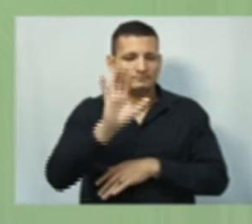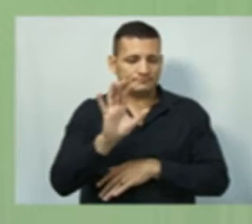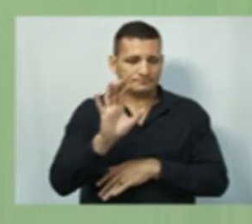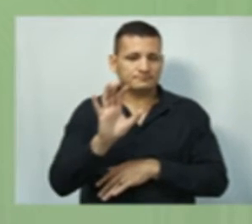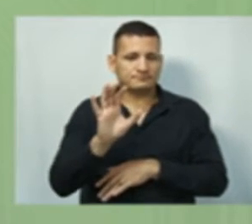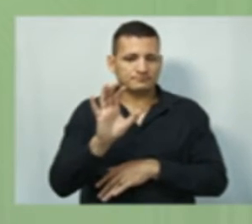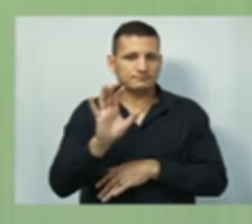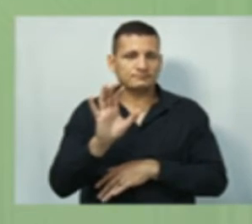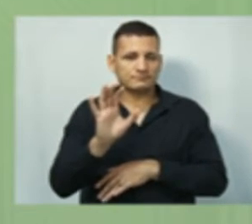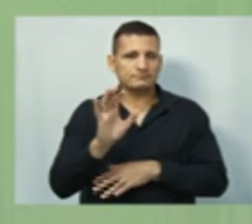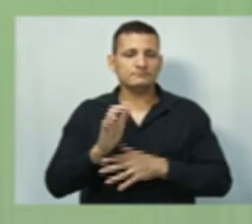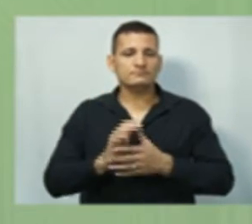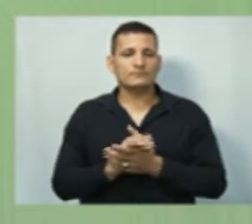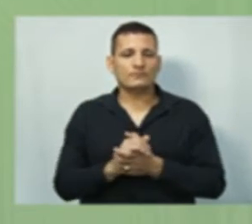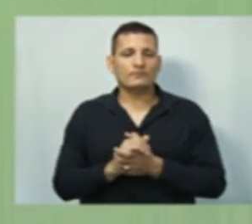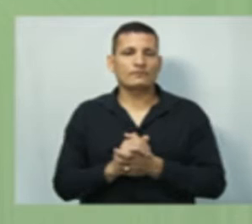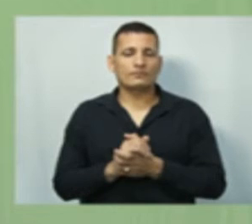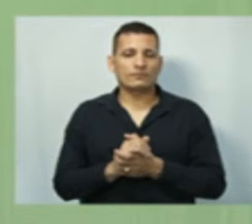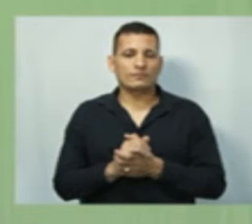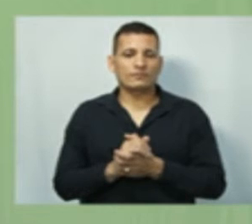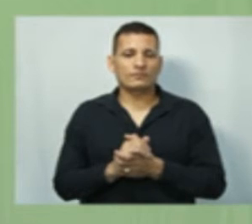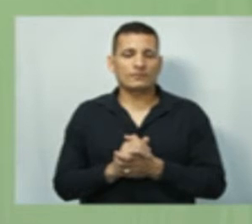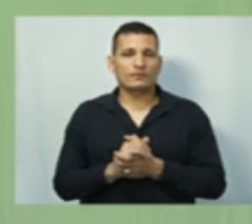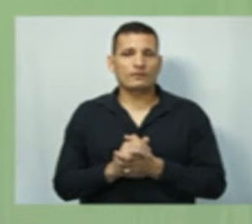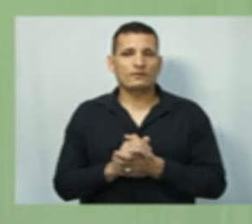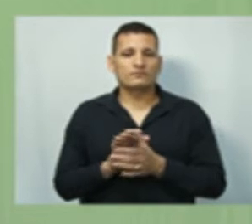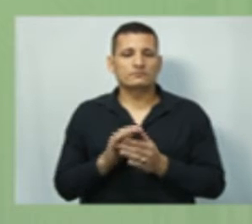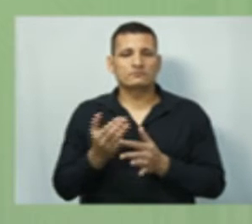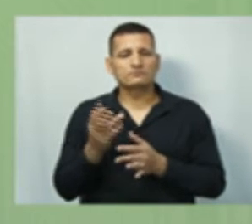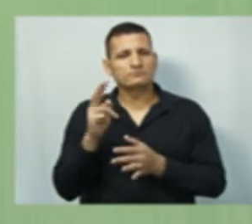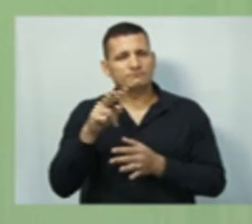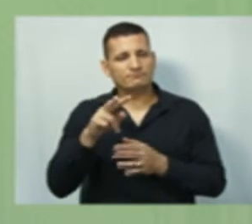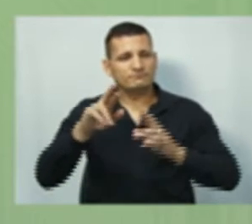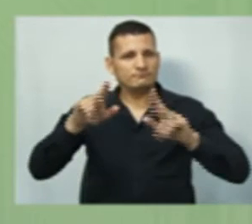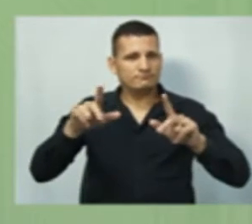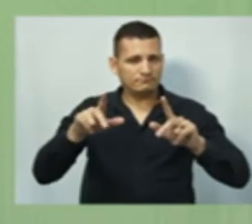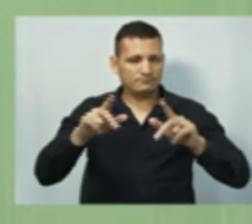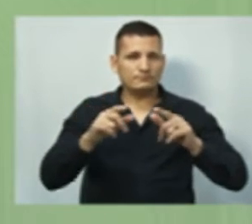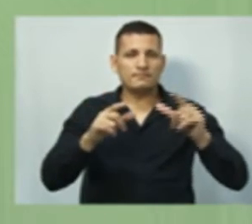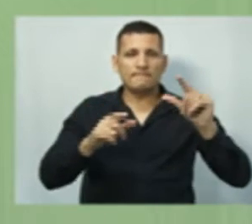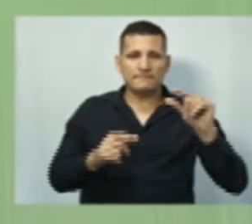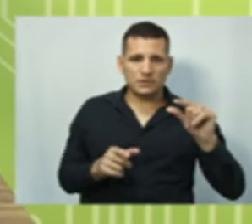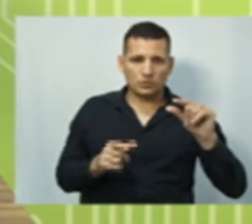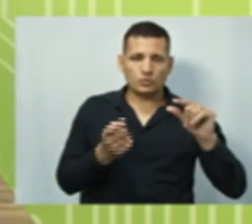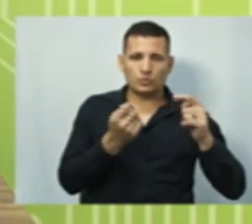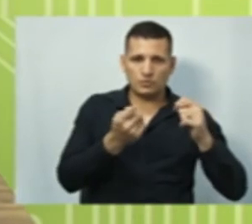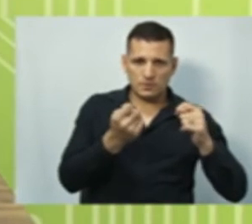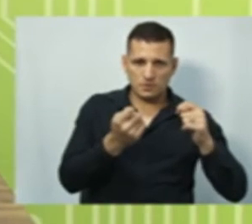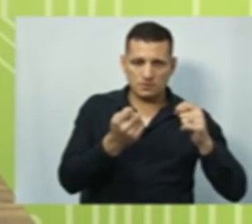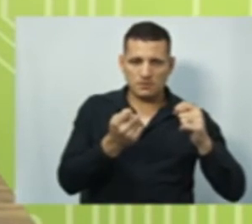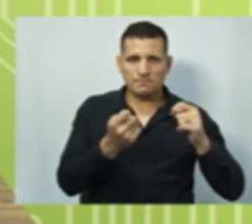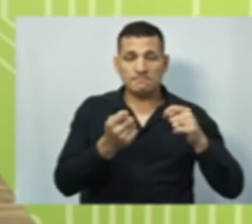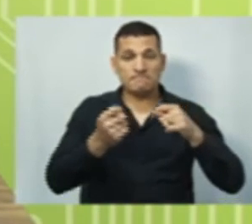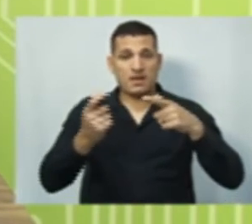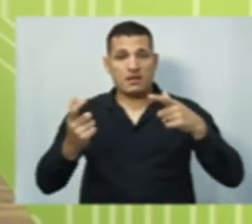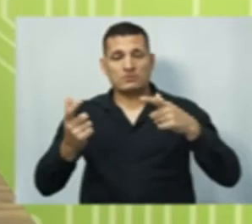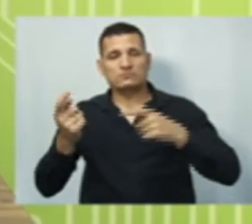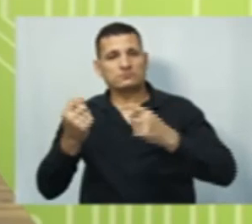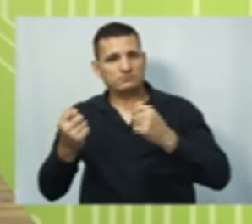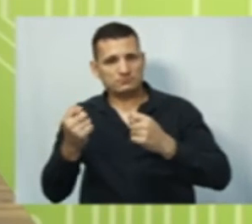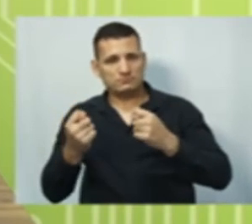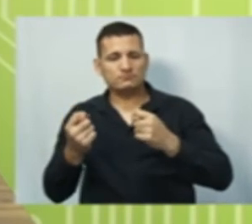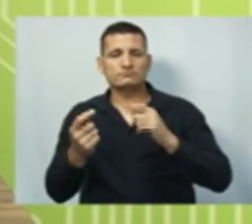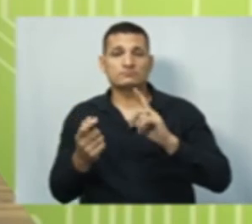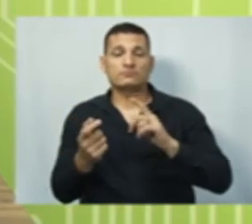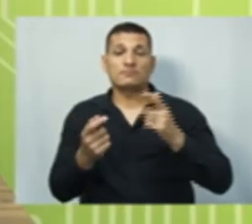mais uma questão da microeconomia. A gente vê, então, essa é a grande diferença da micro para macro. A micro vai estudar essas relações, a formação